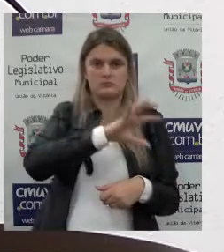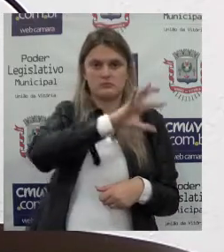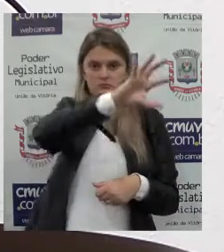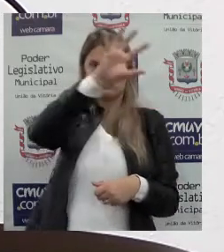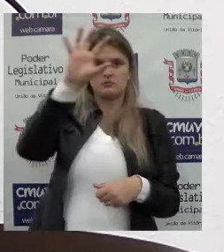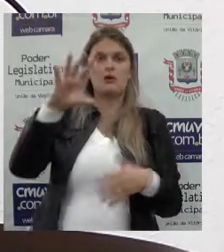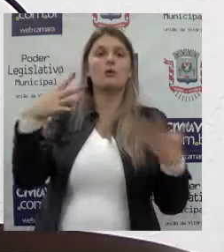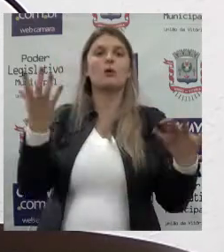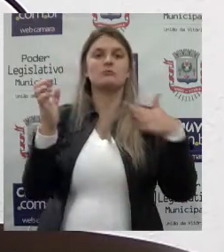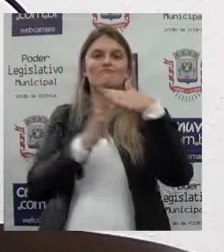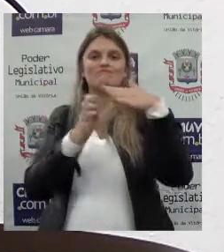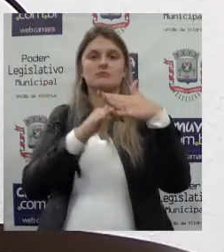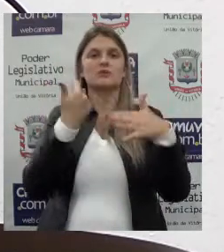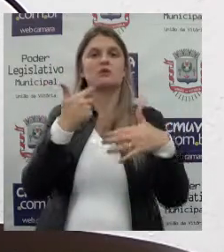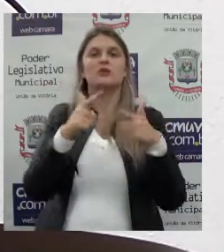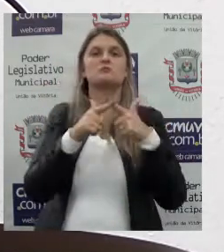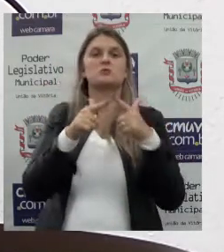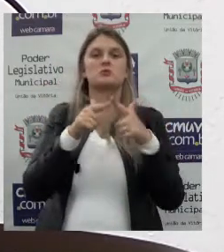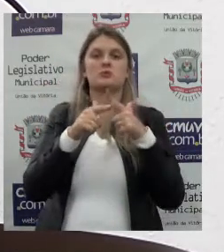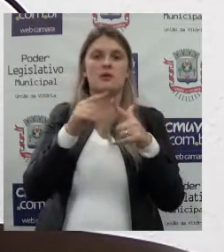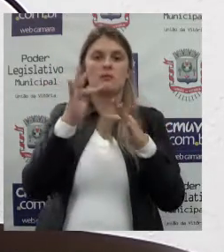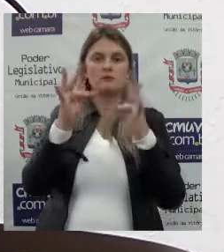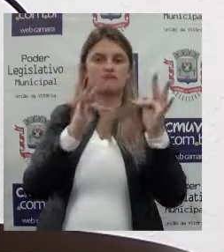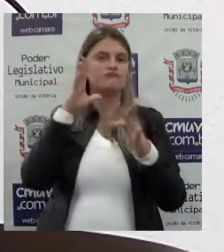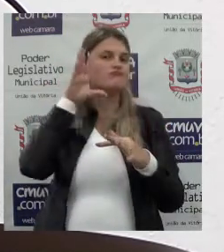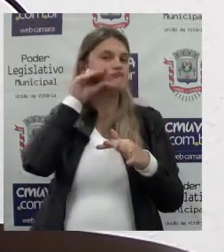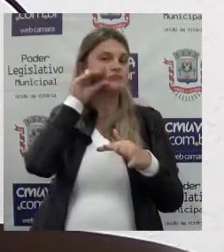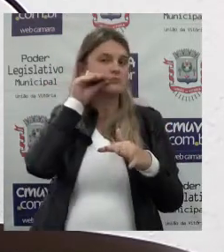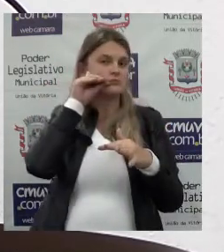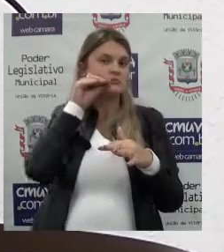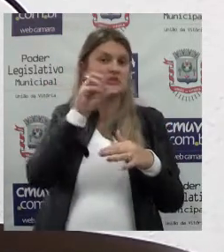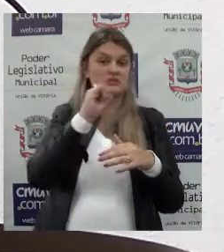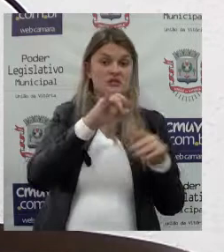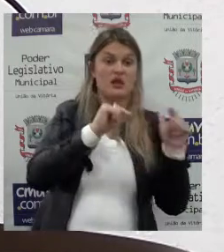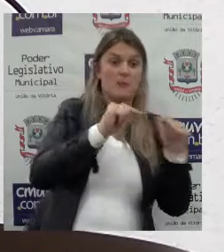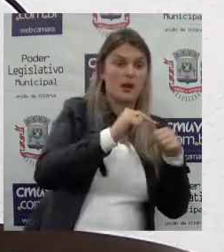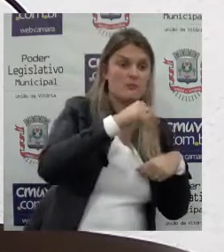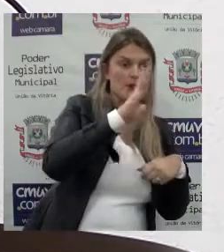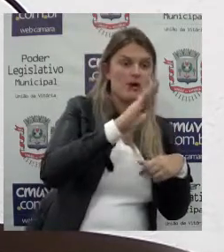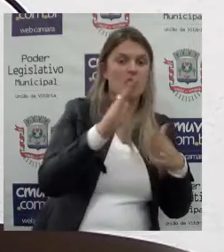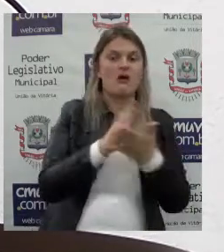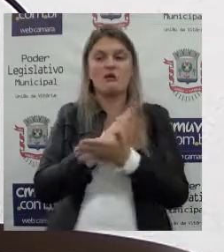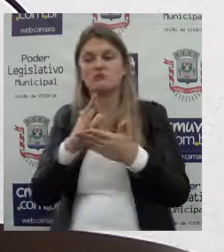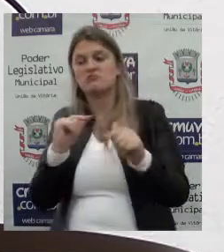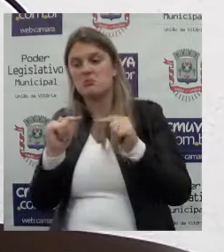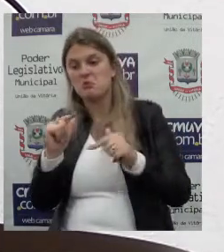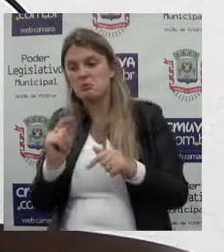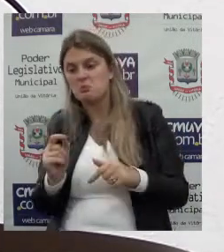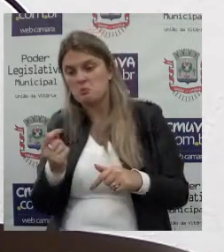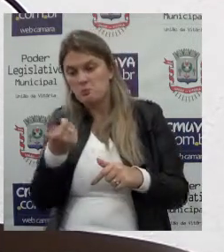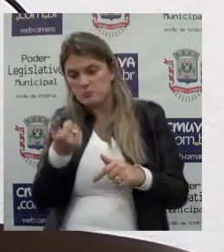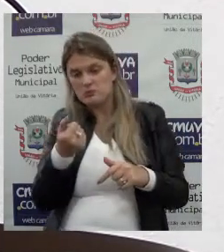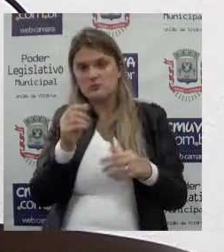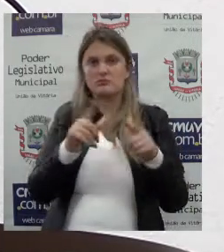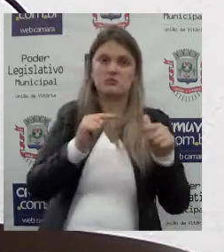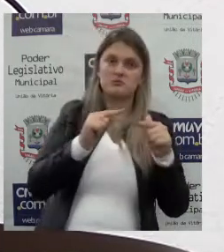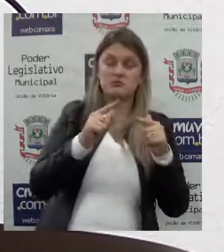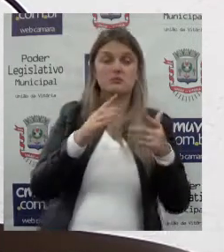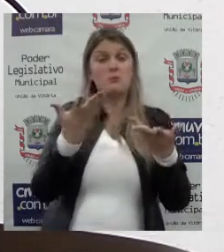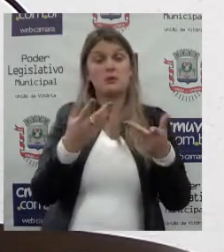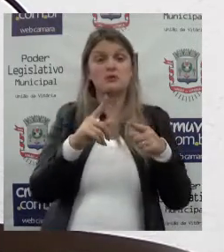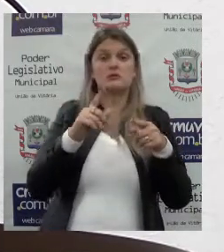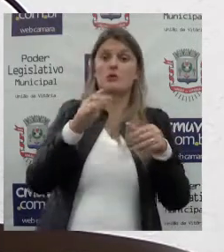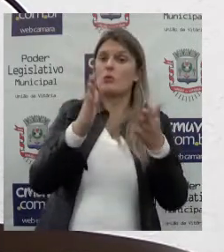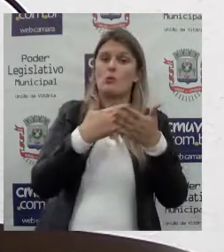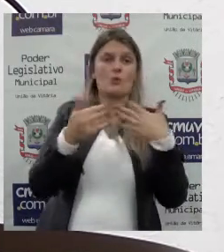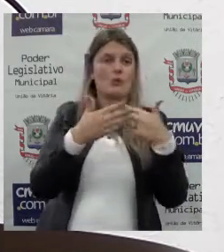região. Qual empresa que não existe problema com seus funcionários? Se trabalham mais, se trabalham menos, outros que acham desculpas,